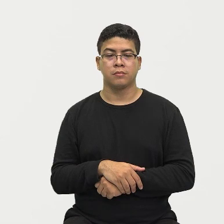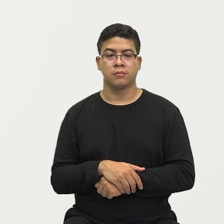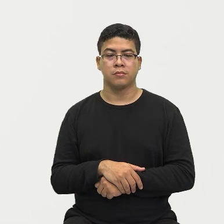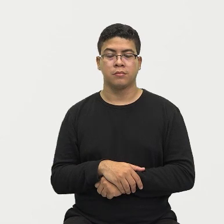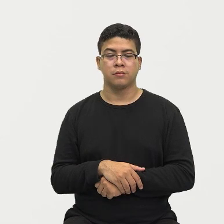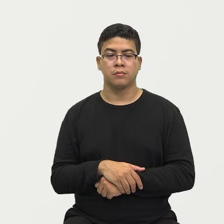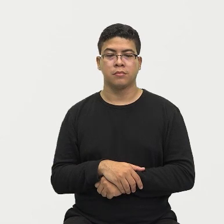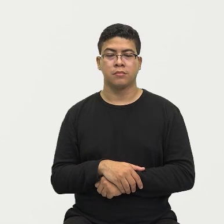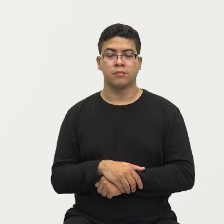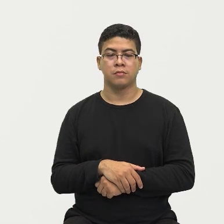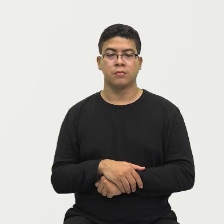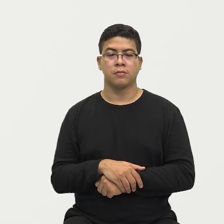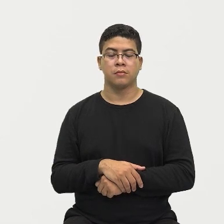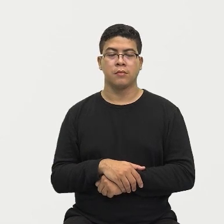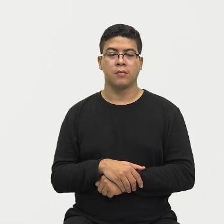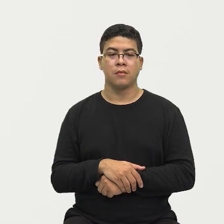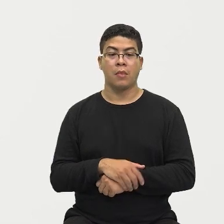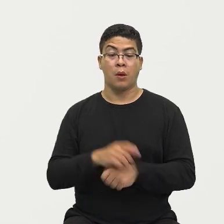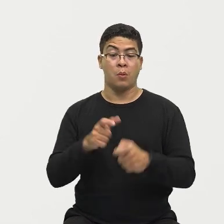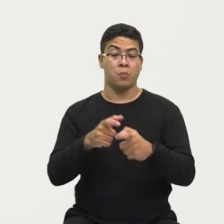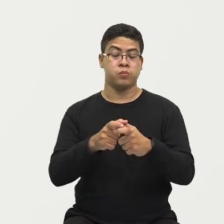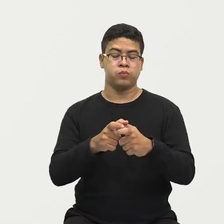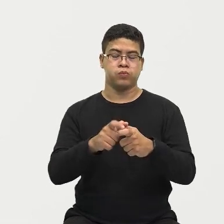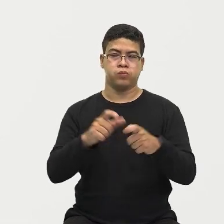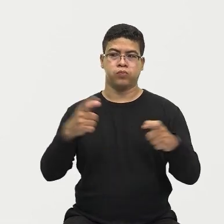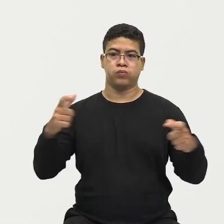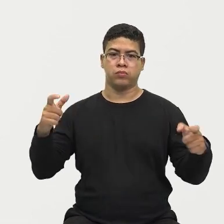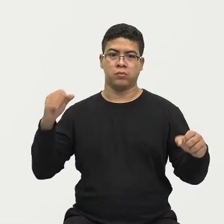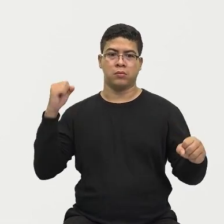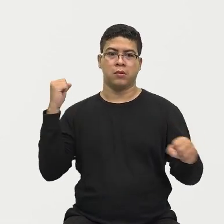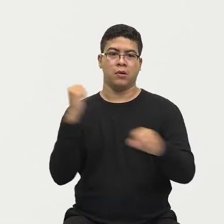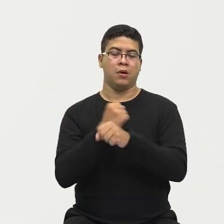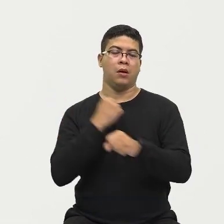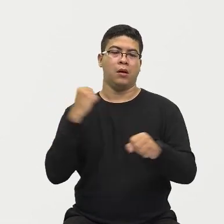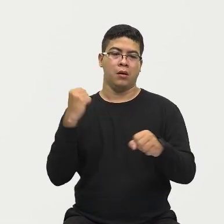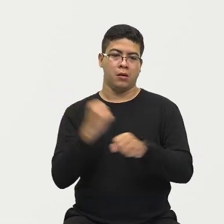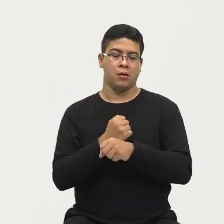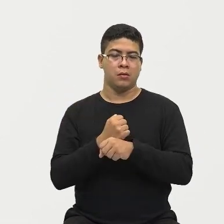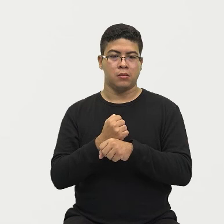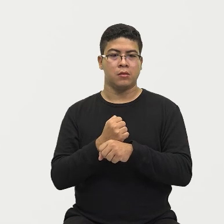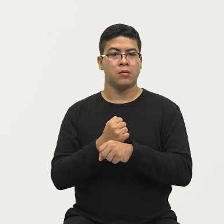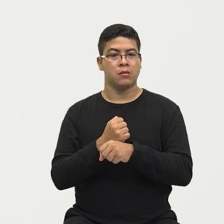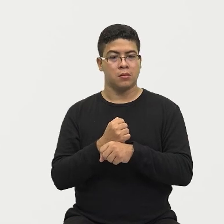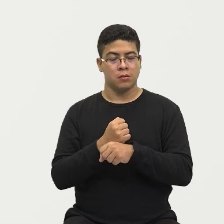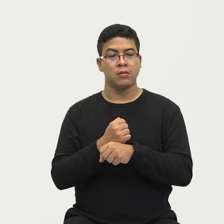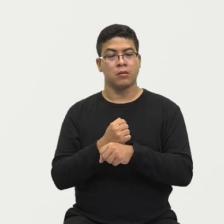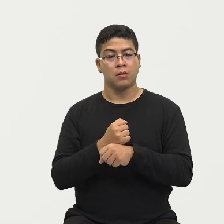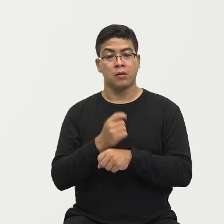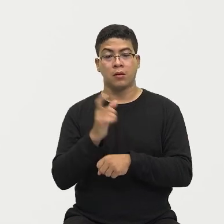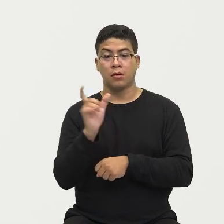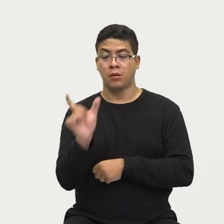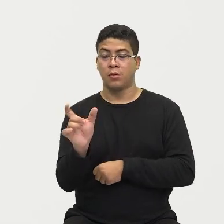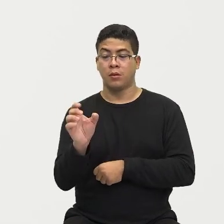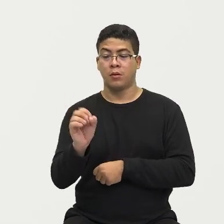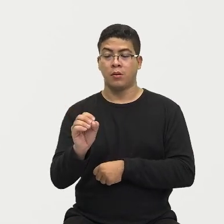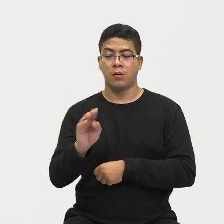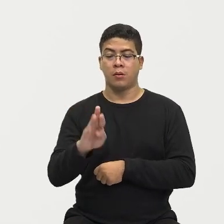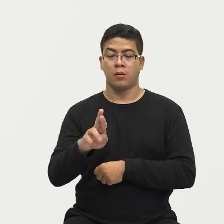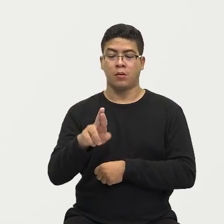E aqui, grandiosa obra? Aí vai continuar sendo Aí, no caso, obra vai ser